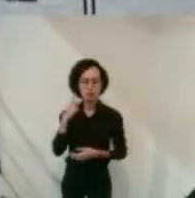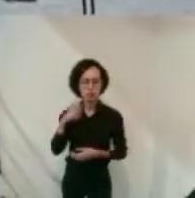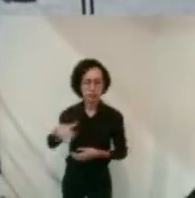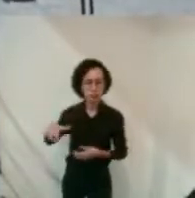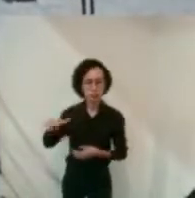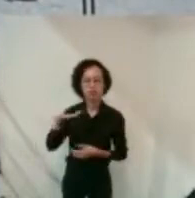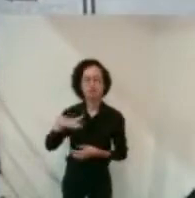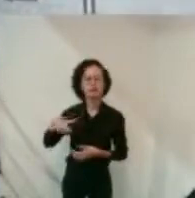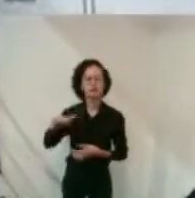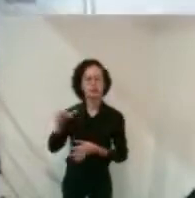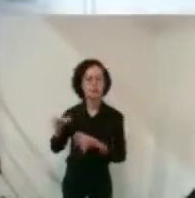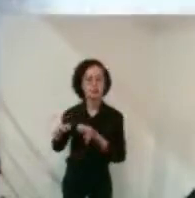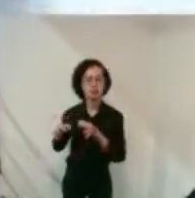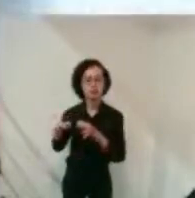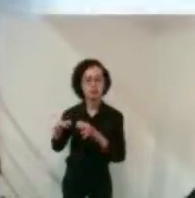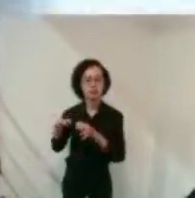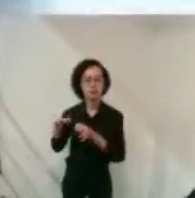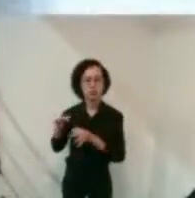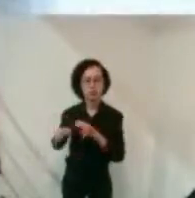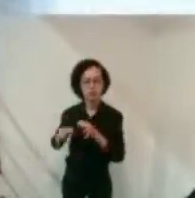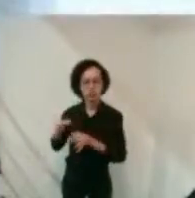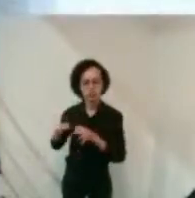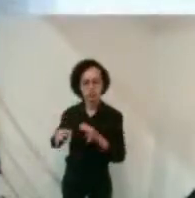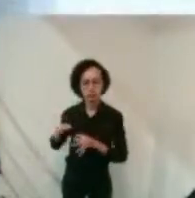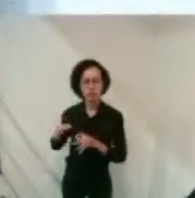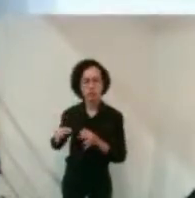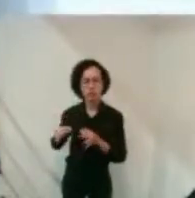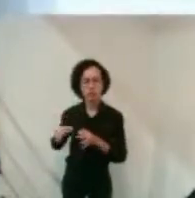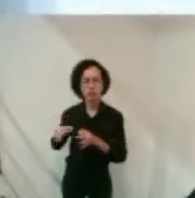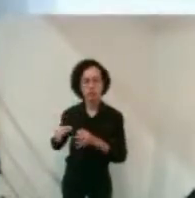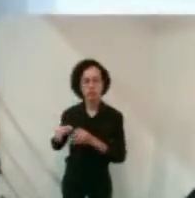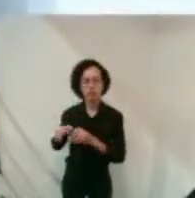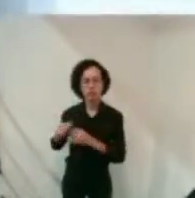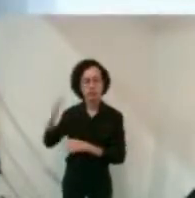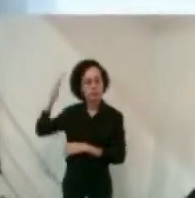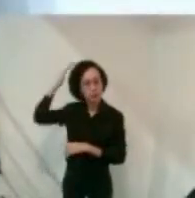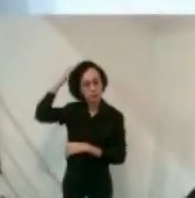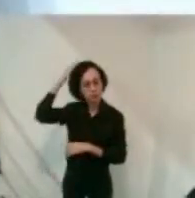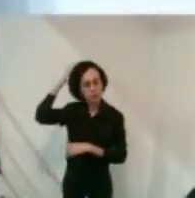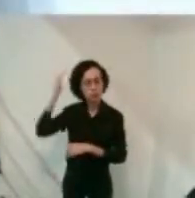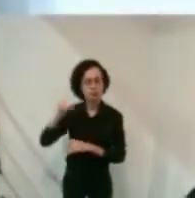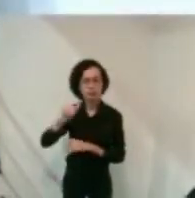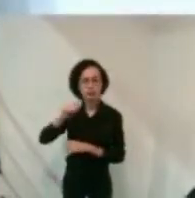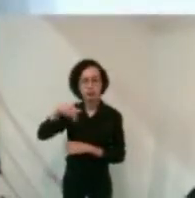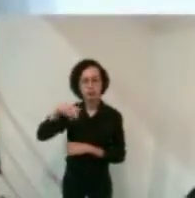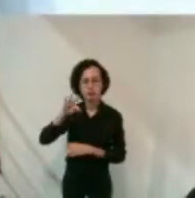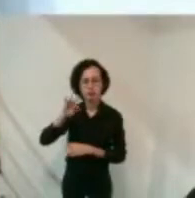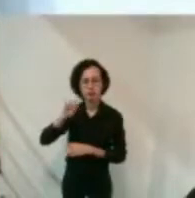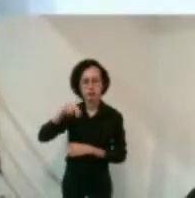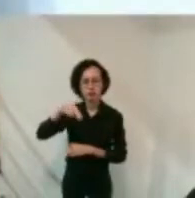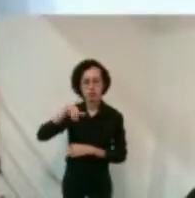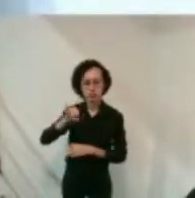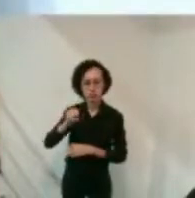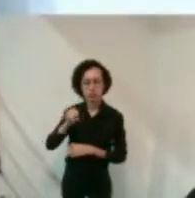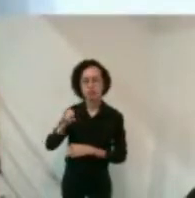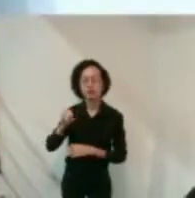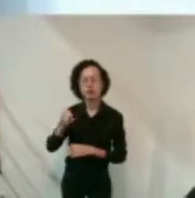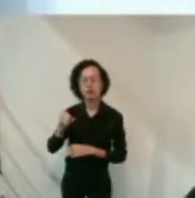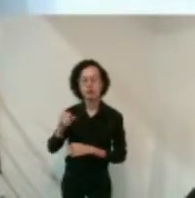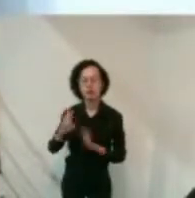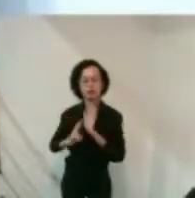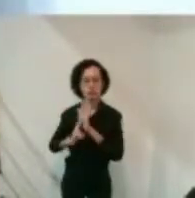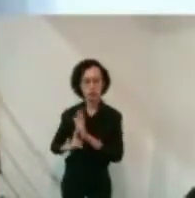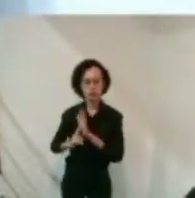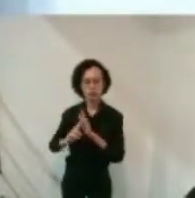Subprocurador-Geral Jurídico Institucional do Ministério Público do Pará, Dr. Antônio Eduardo Barleta, representando o